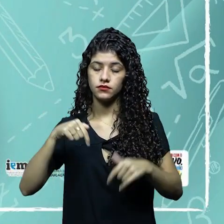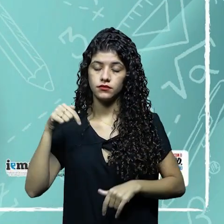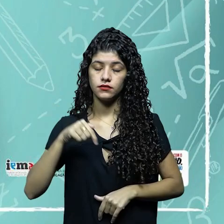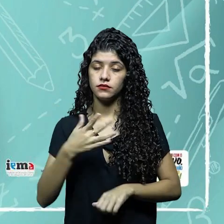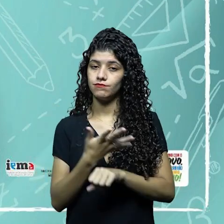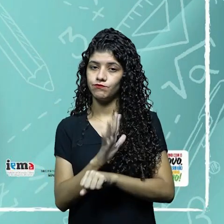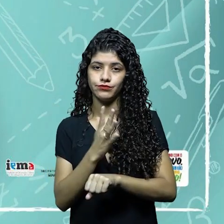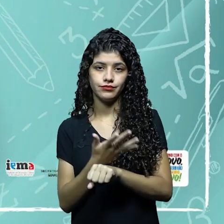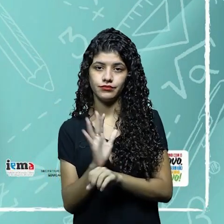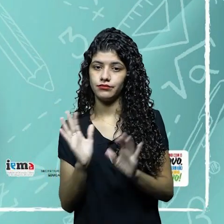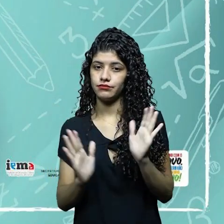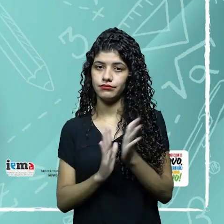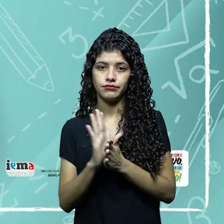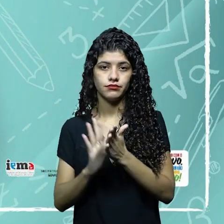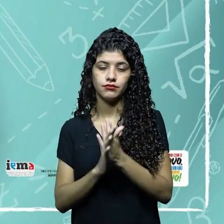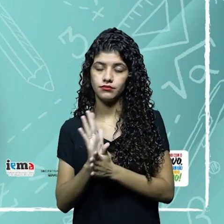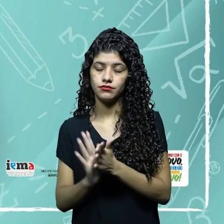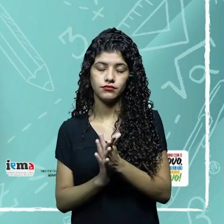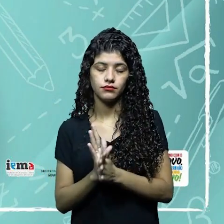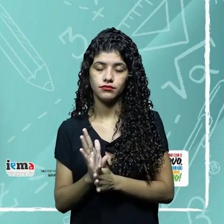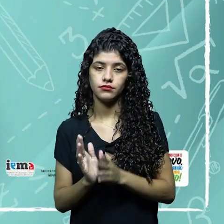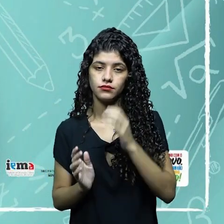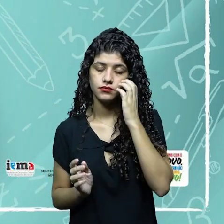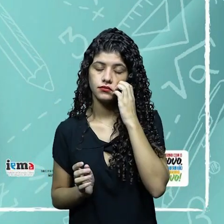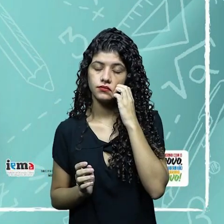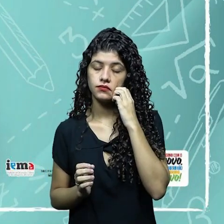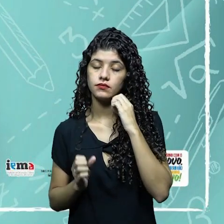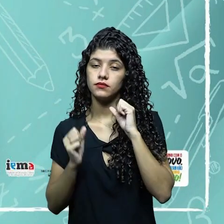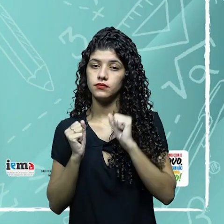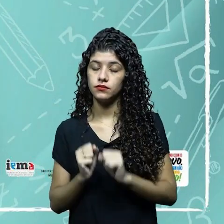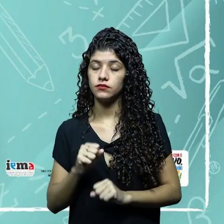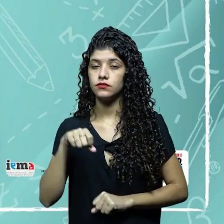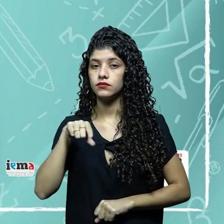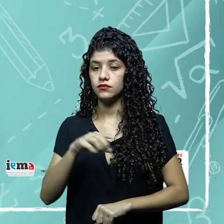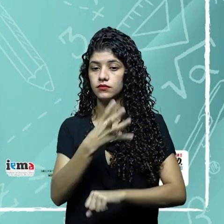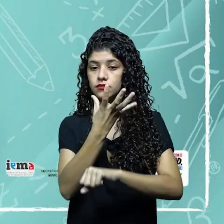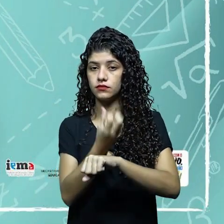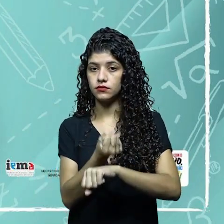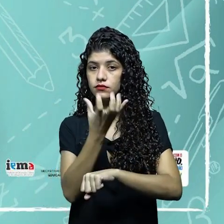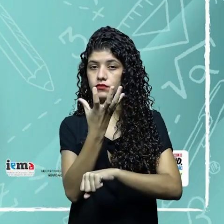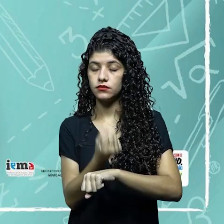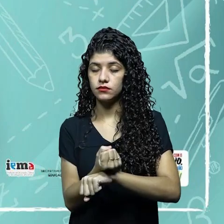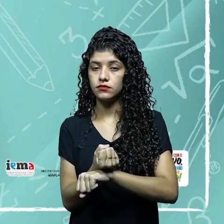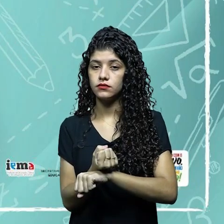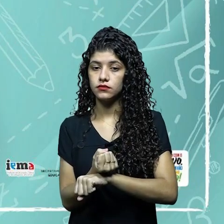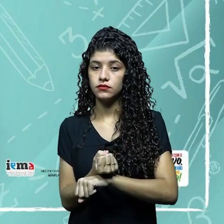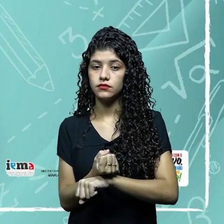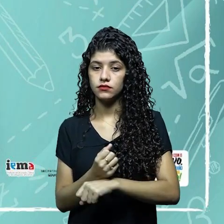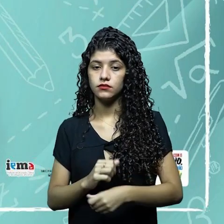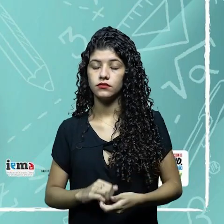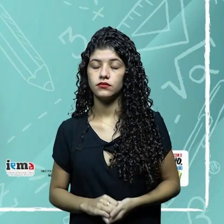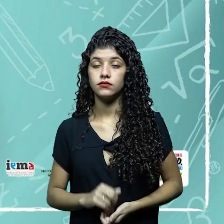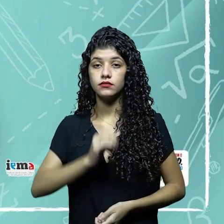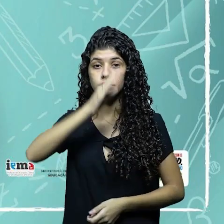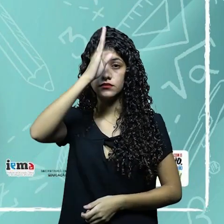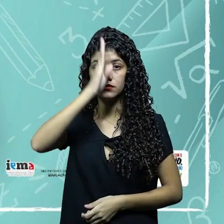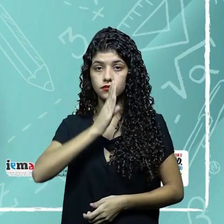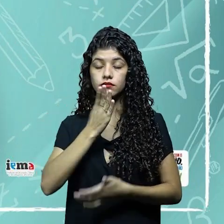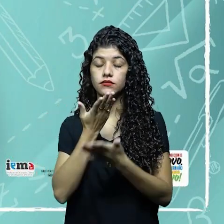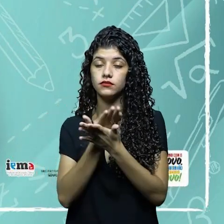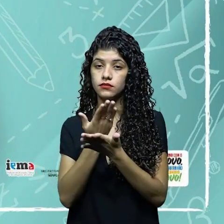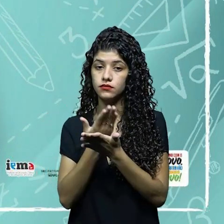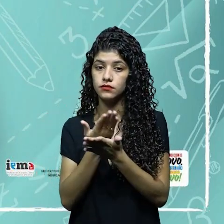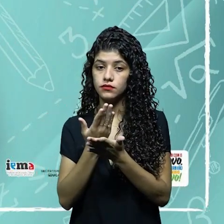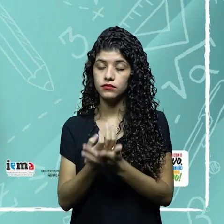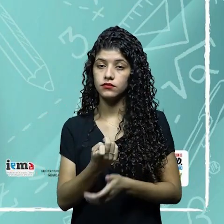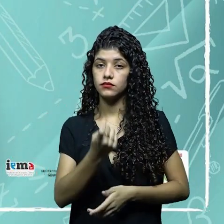teórica e não praticar. Como eu falei para vocês, é possível vocês baixarem essa versão gratuita